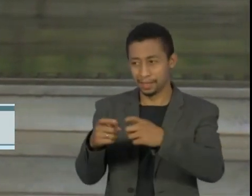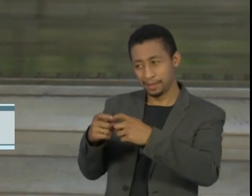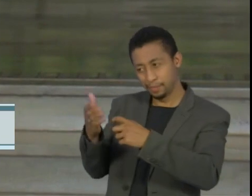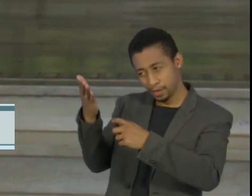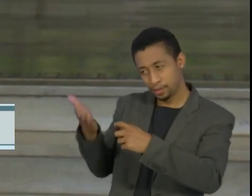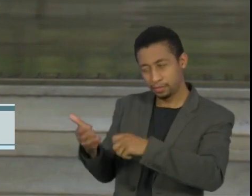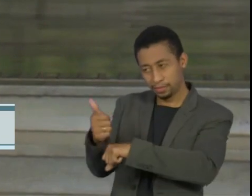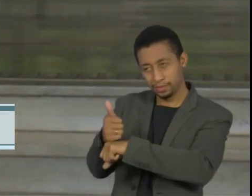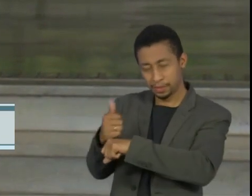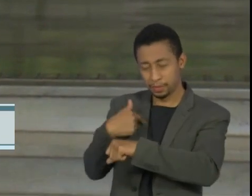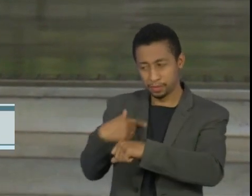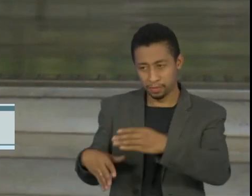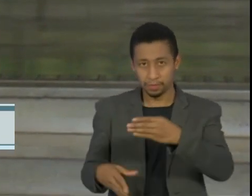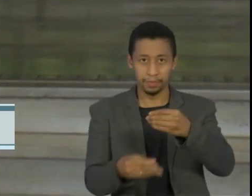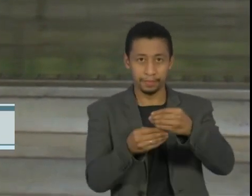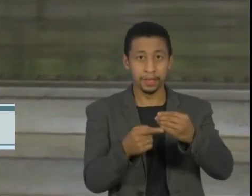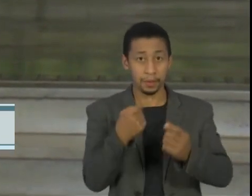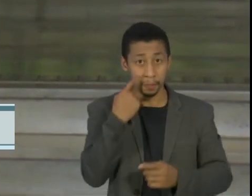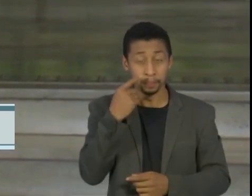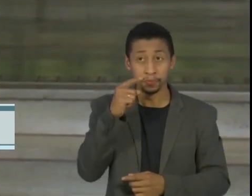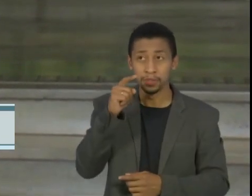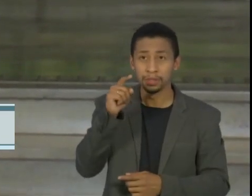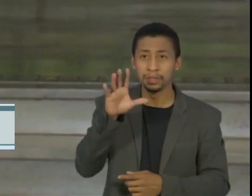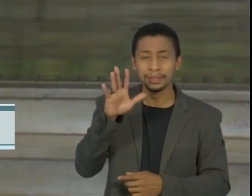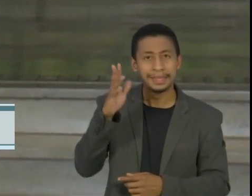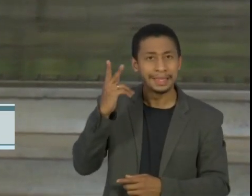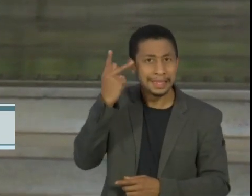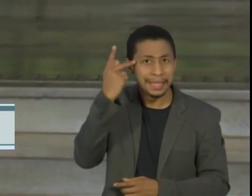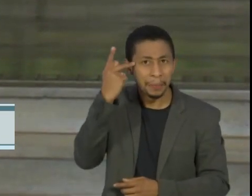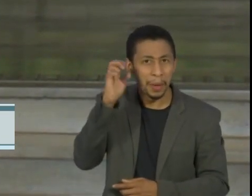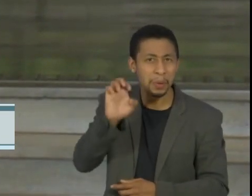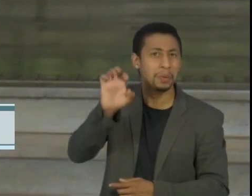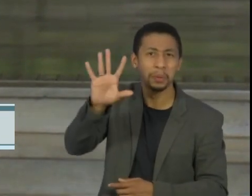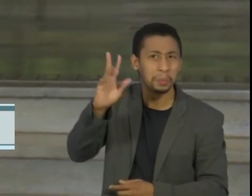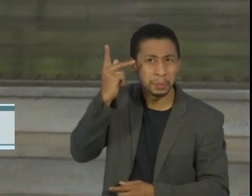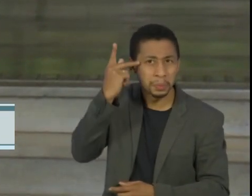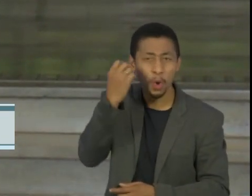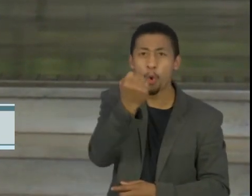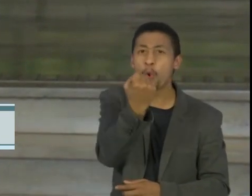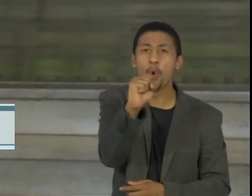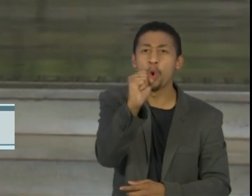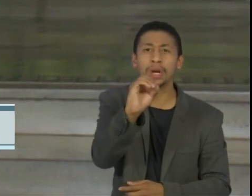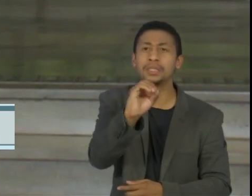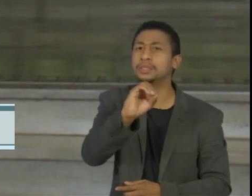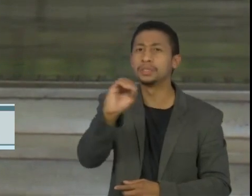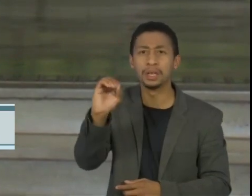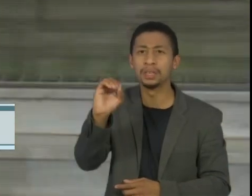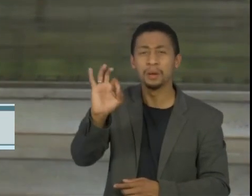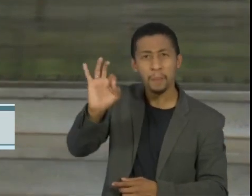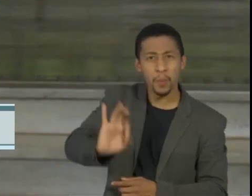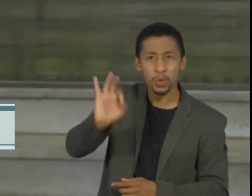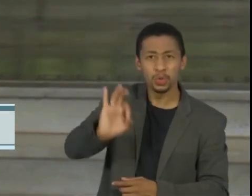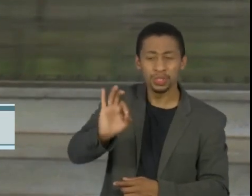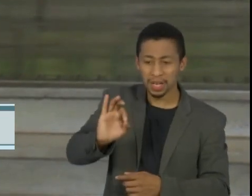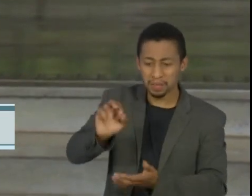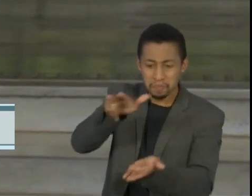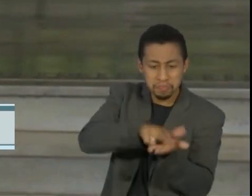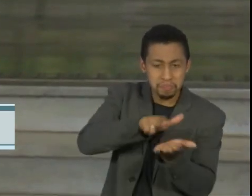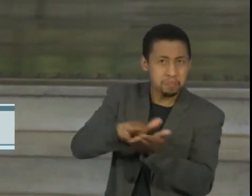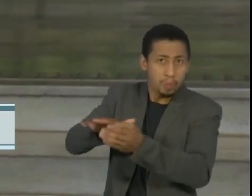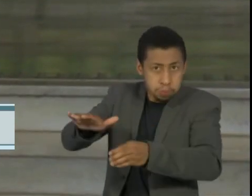lembrando, nós não temos nenhuma região do estado de São Paulo, Eduarda, com ocupação superior a 80% dos leitos de UTI. Nenhuma. E a média